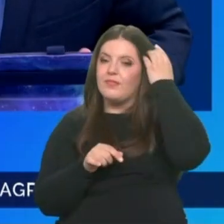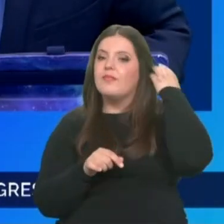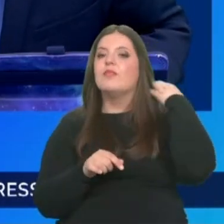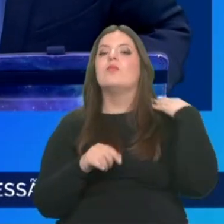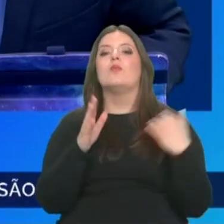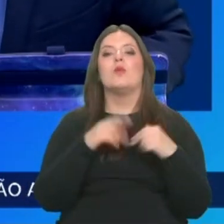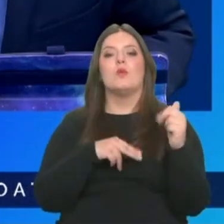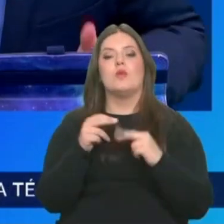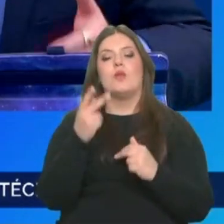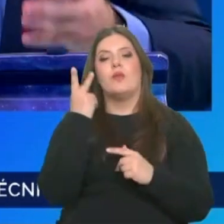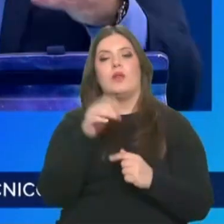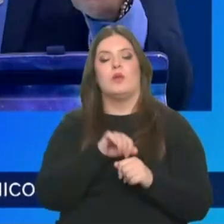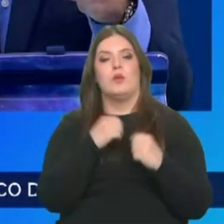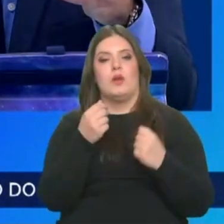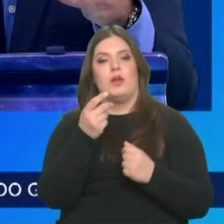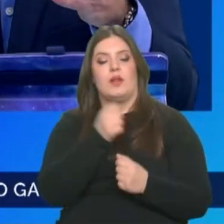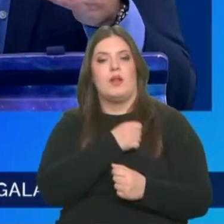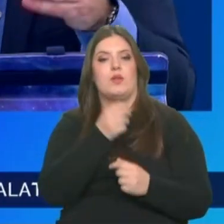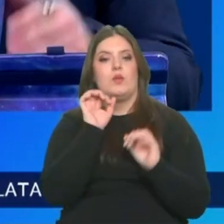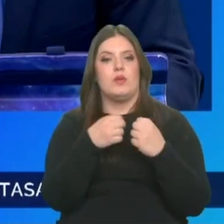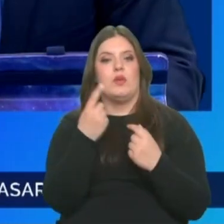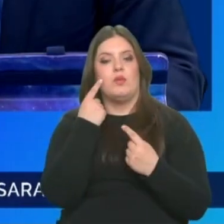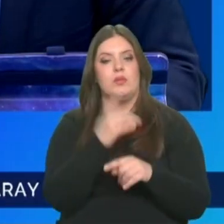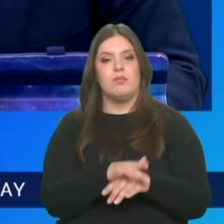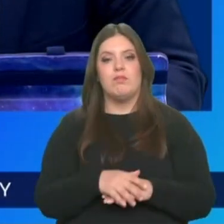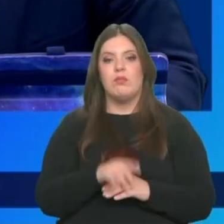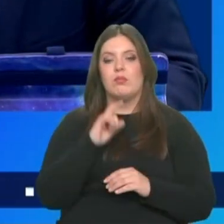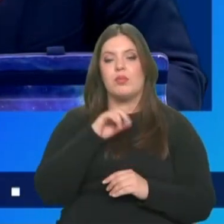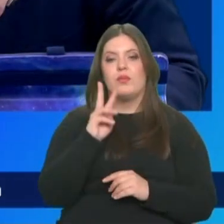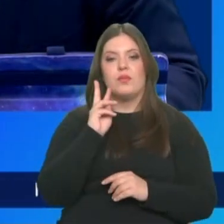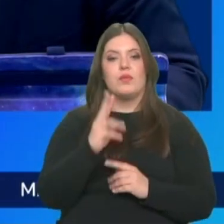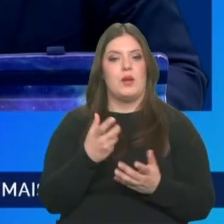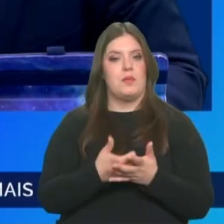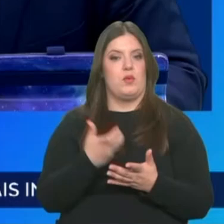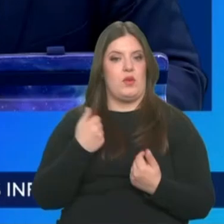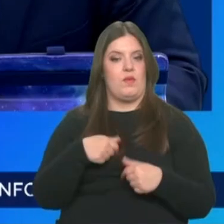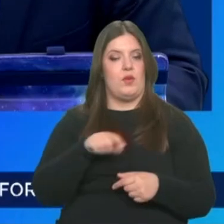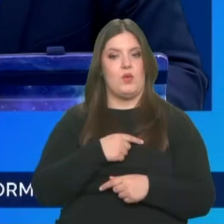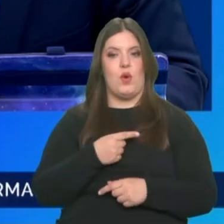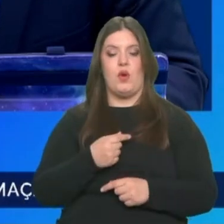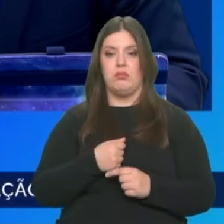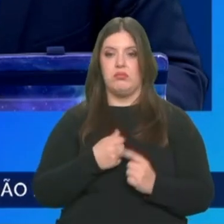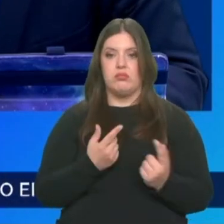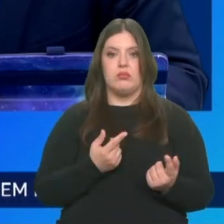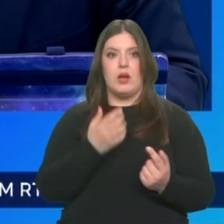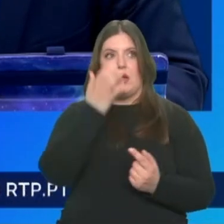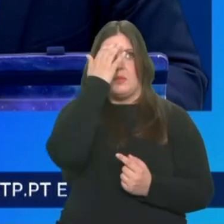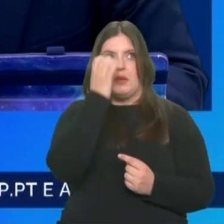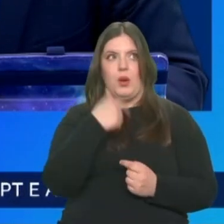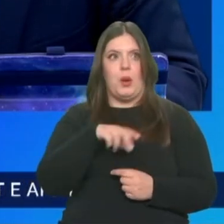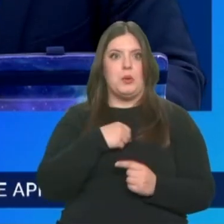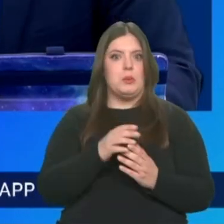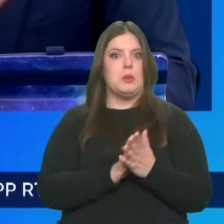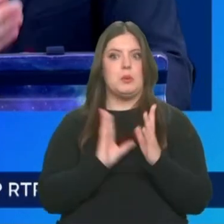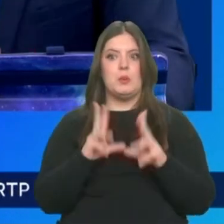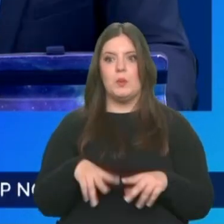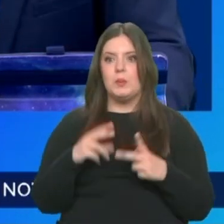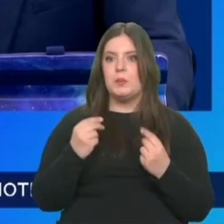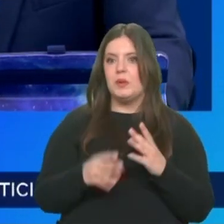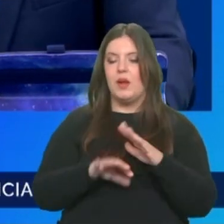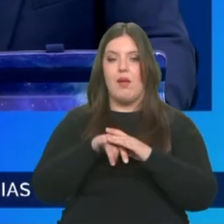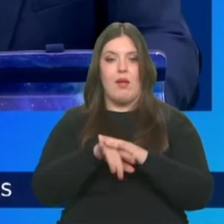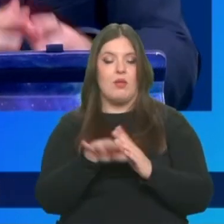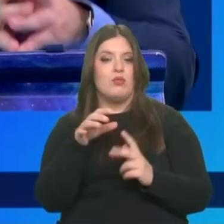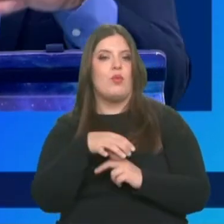da habitação social, por exemplo. E, como podes ver, é absolutamente notável, porque nós não passaria pela nossa cabeça utilizar, no fundo, raízes